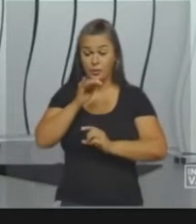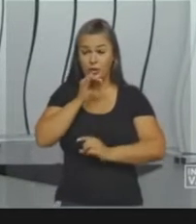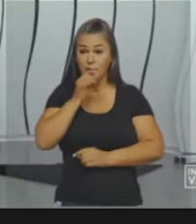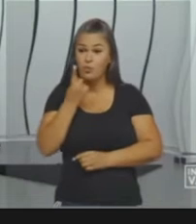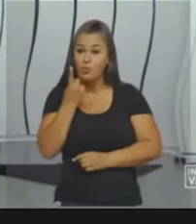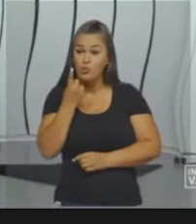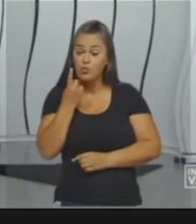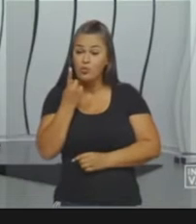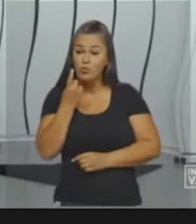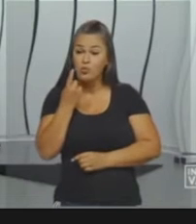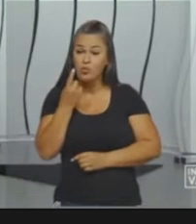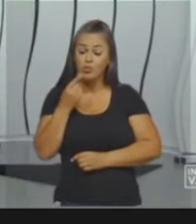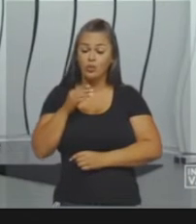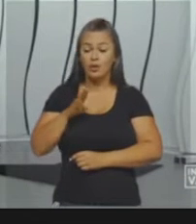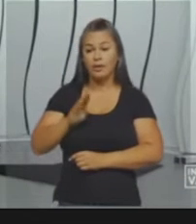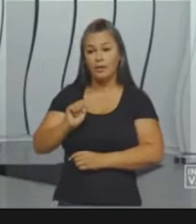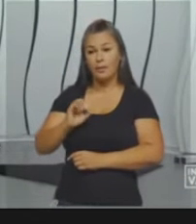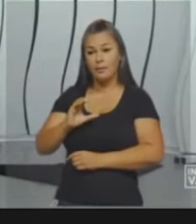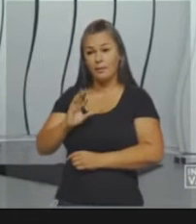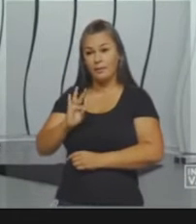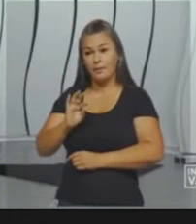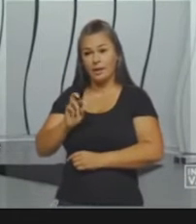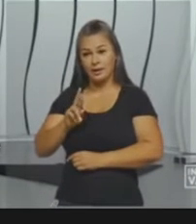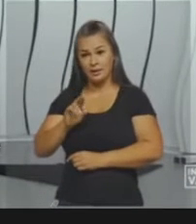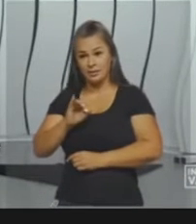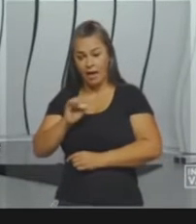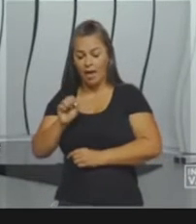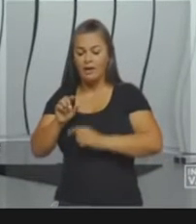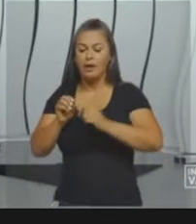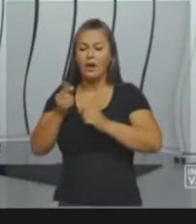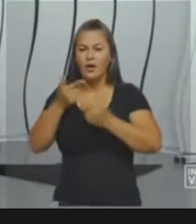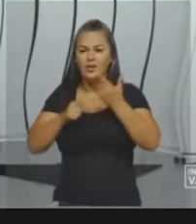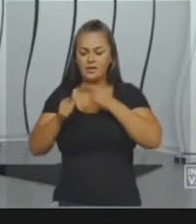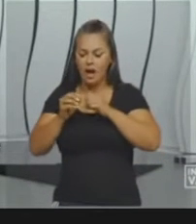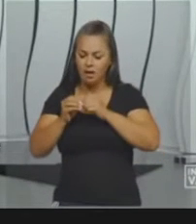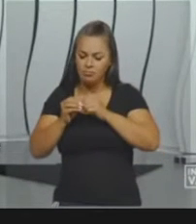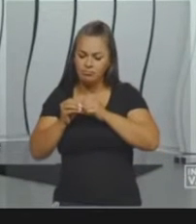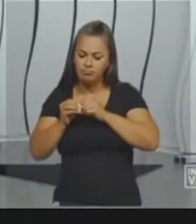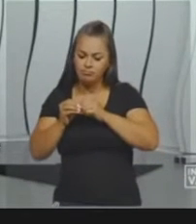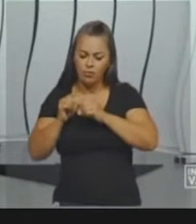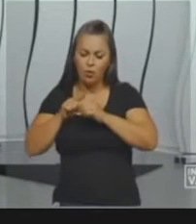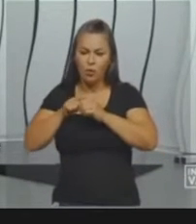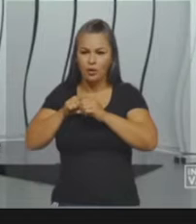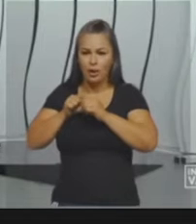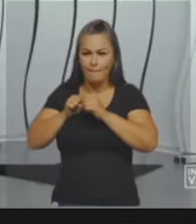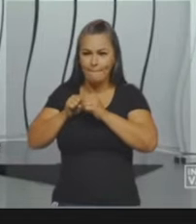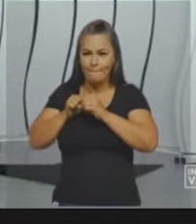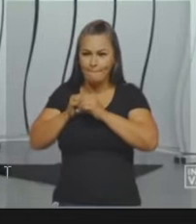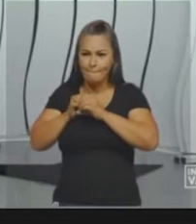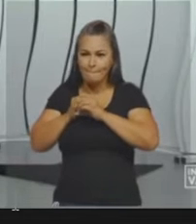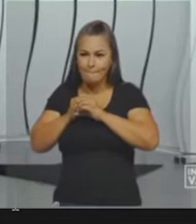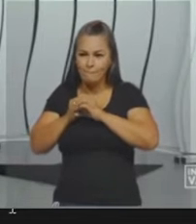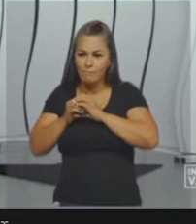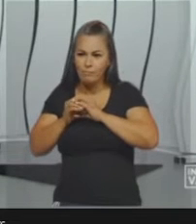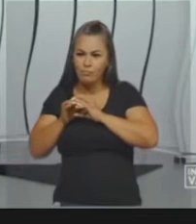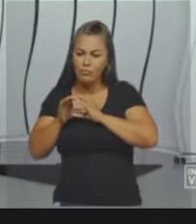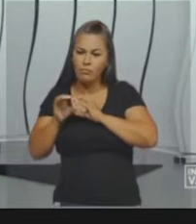divide, binária de 2 também. Então, uma bactéria se dividindo em 2 bactérias. A gente fala uma célula